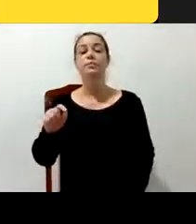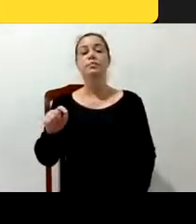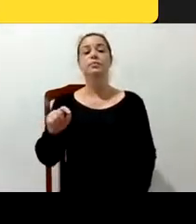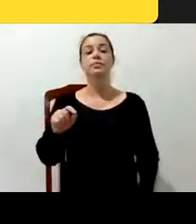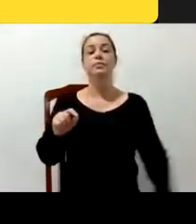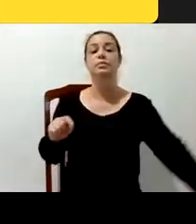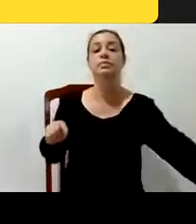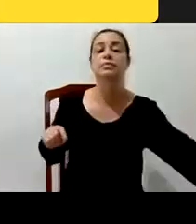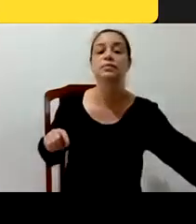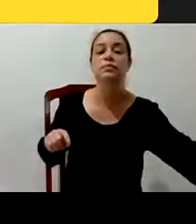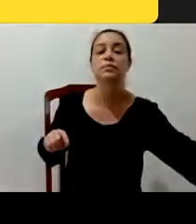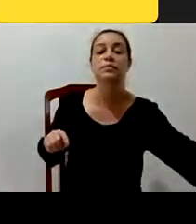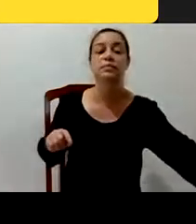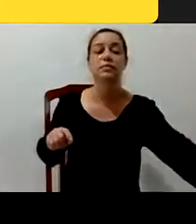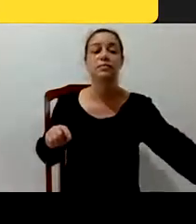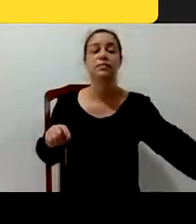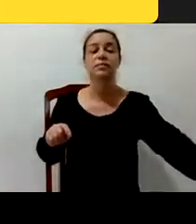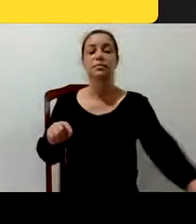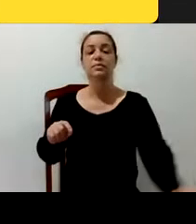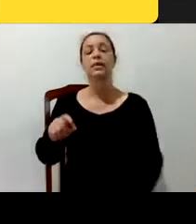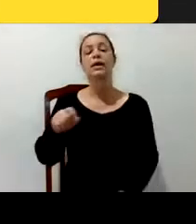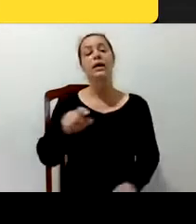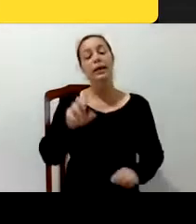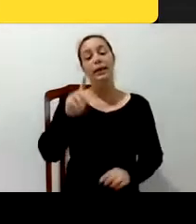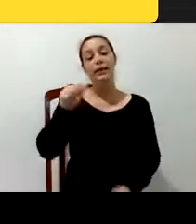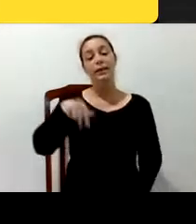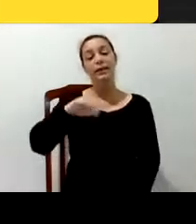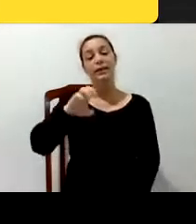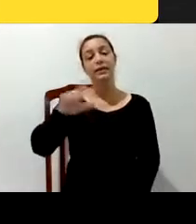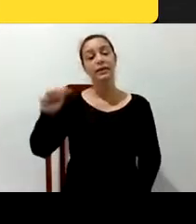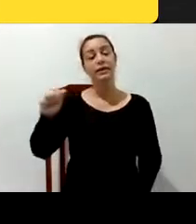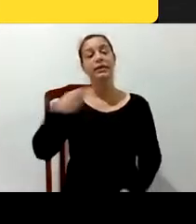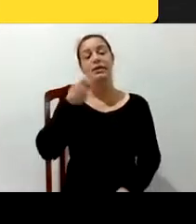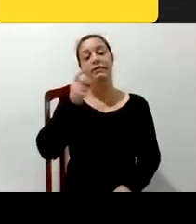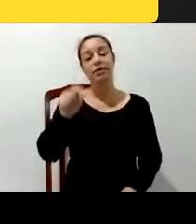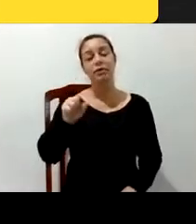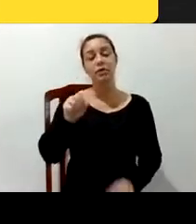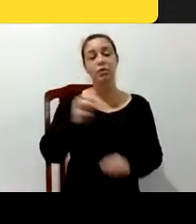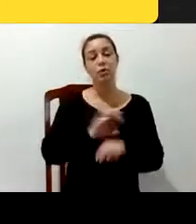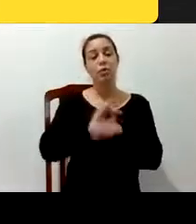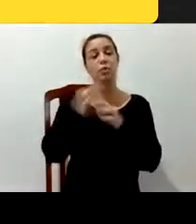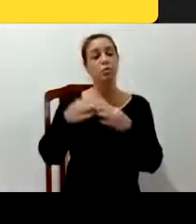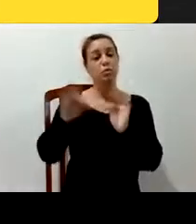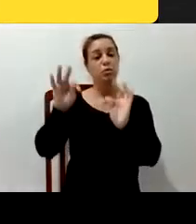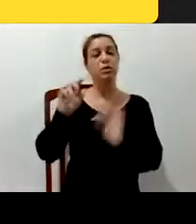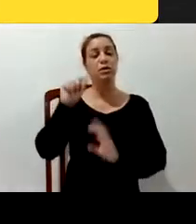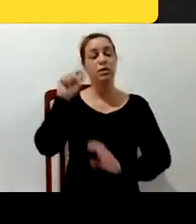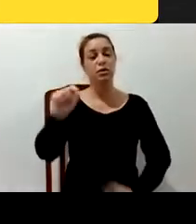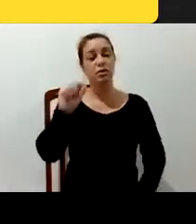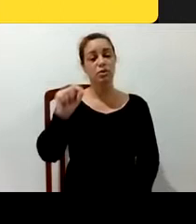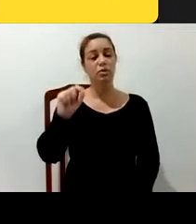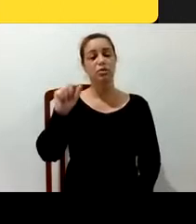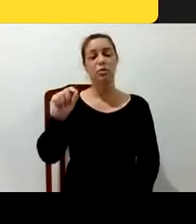a Daniela Bona, ela está falando aqui que o curso técnico agropecuário nas escolas estaduais que eu conheço até agora são